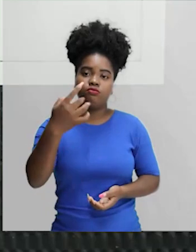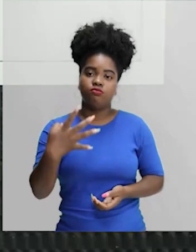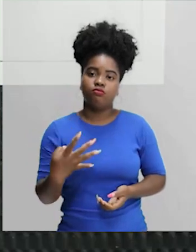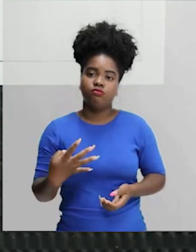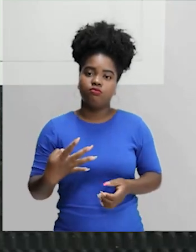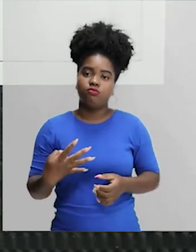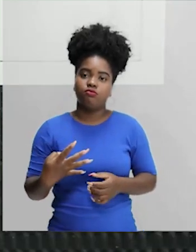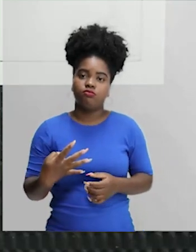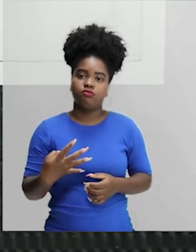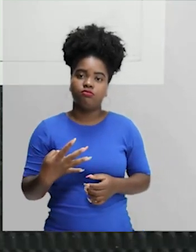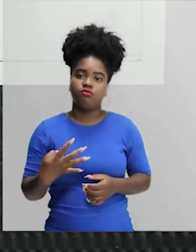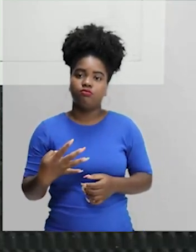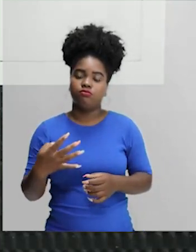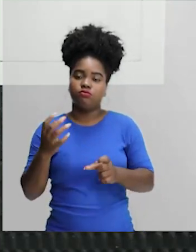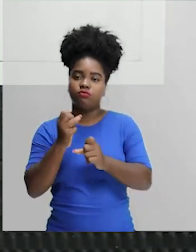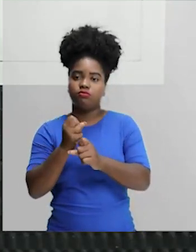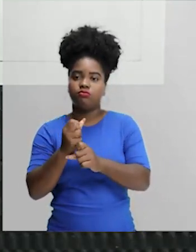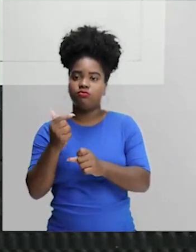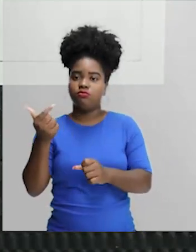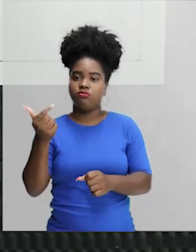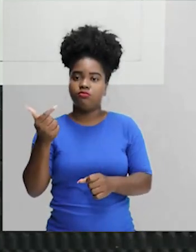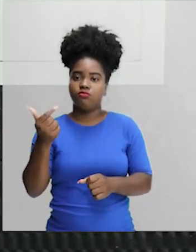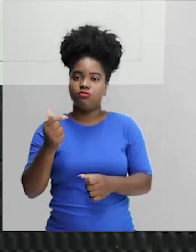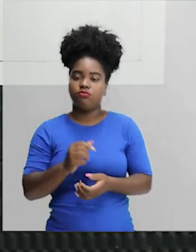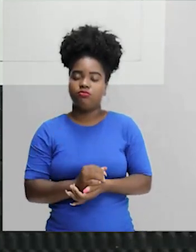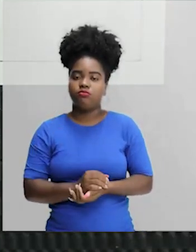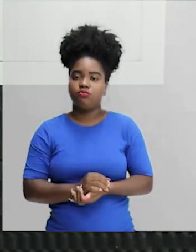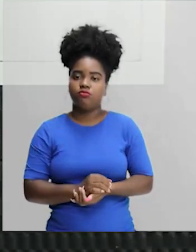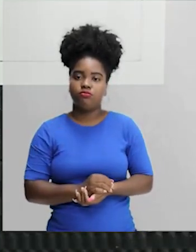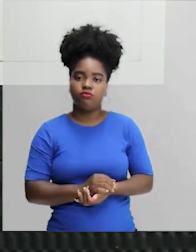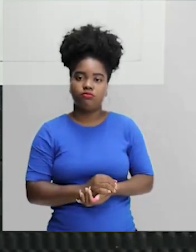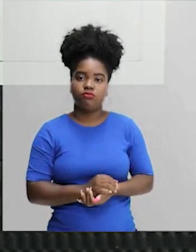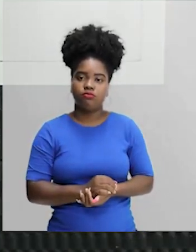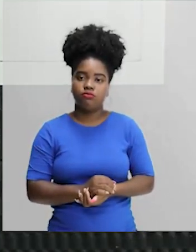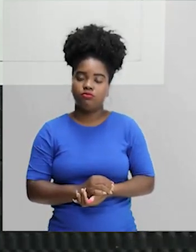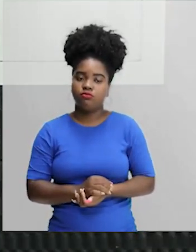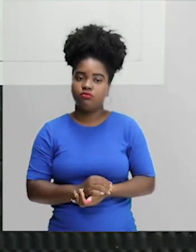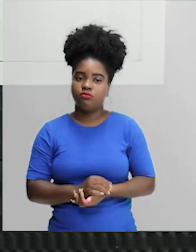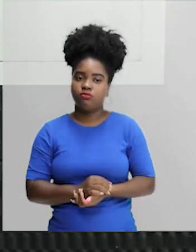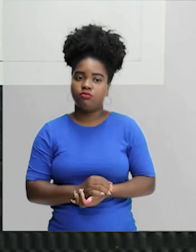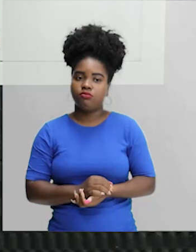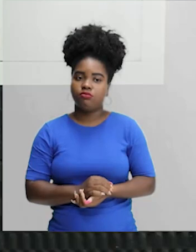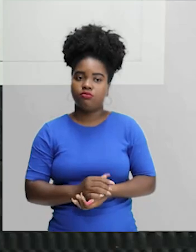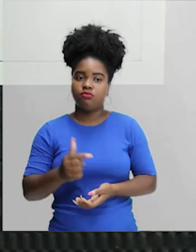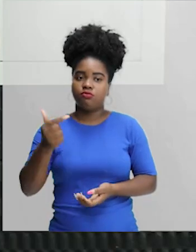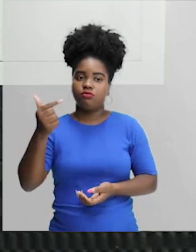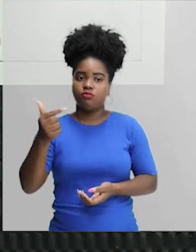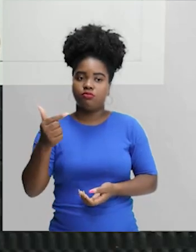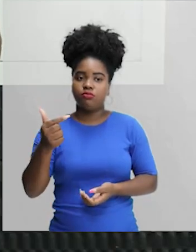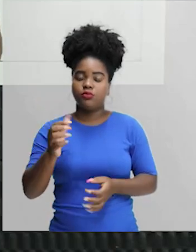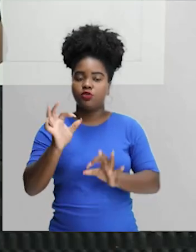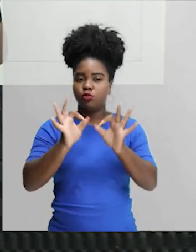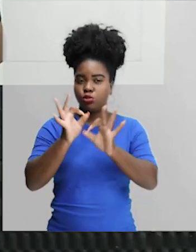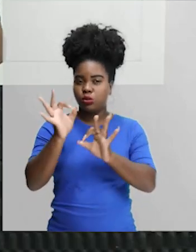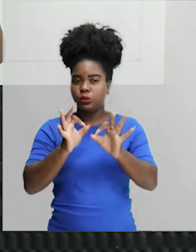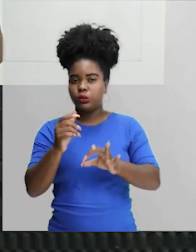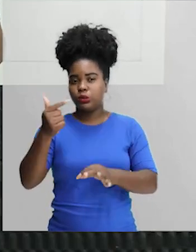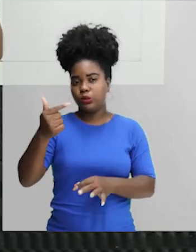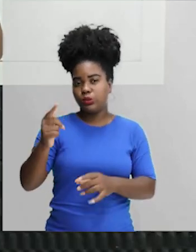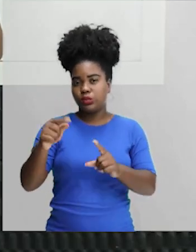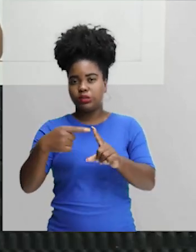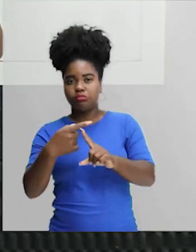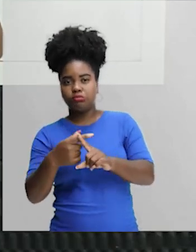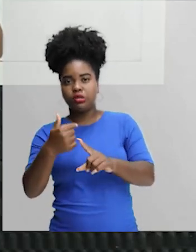sobre 4 somado com 2. Então, 2 mais 7 sobre 4. Isso aqui vai